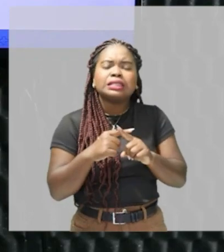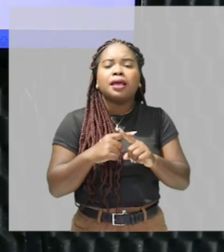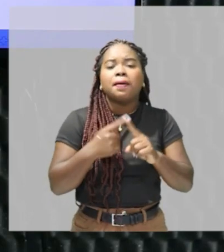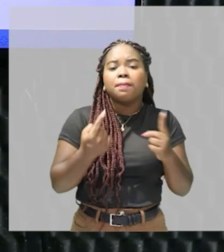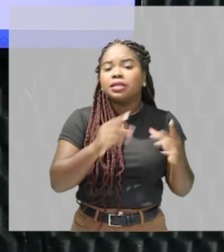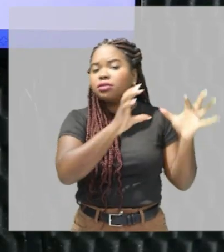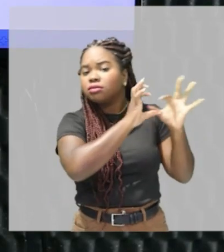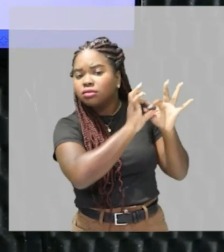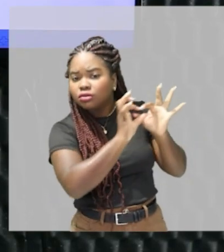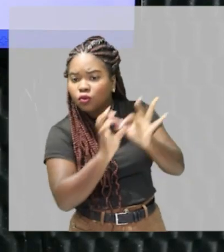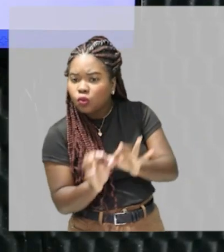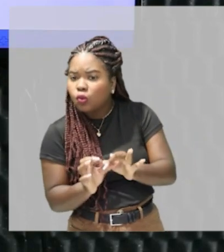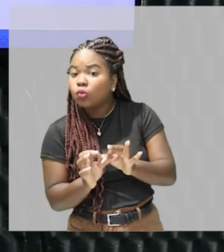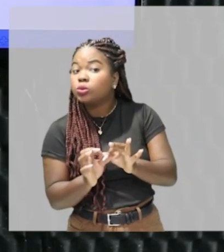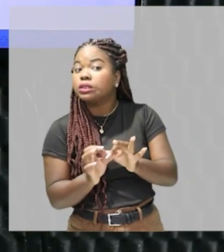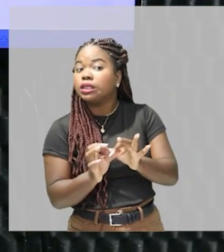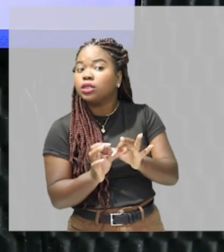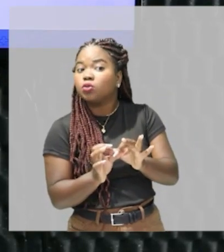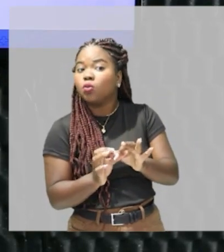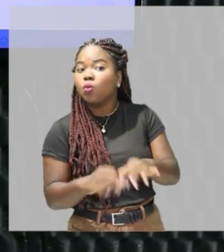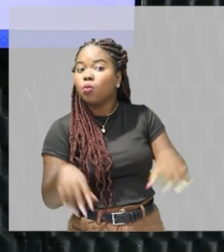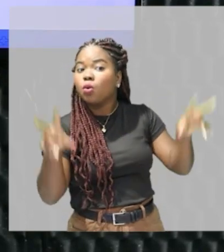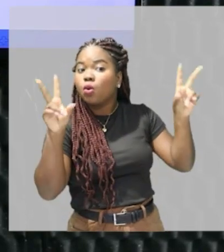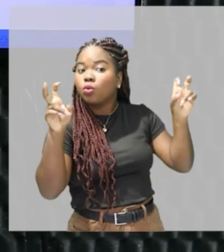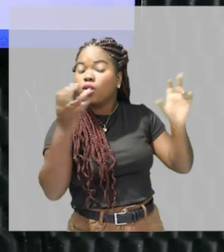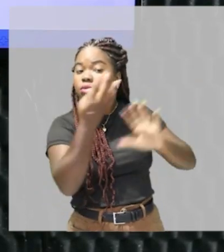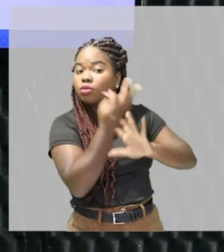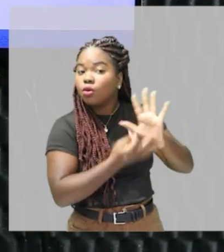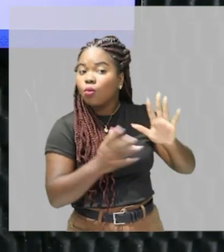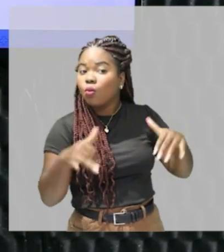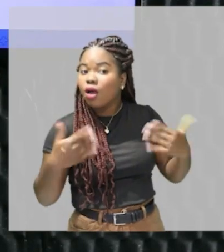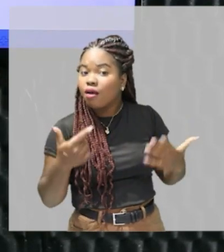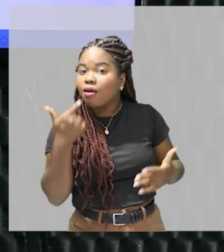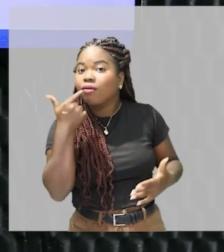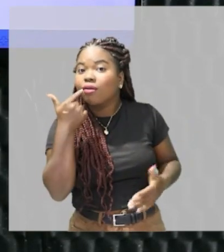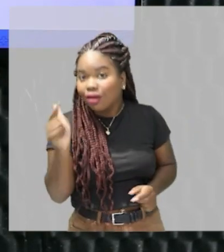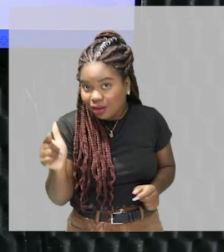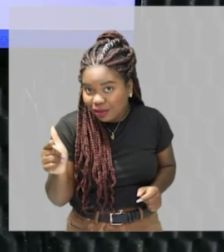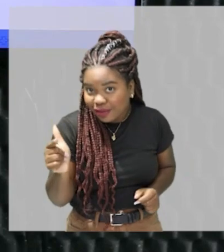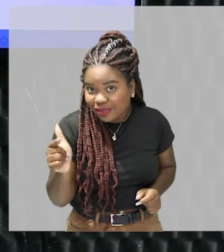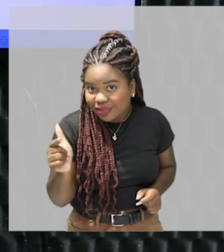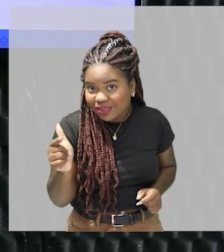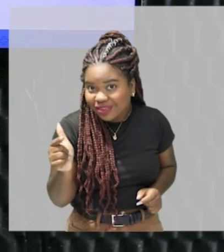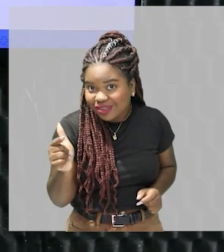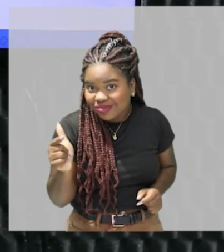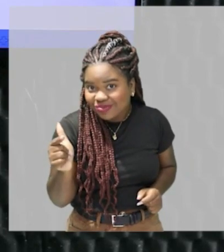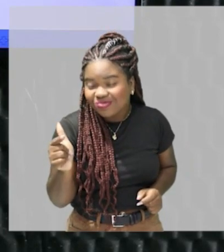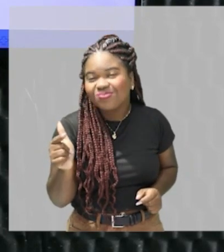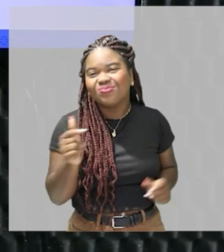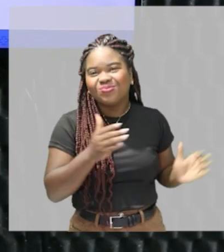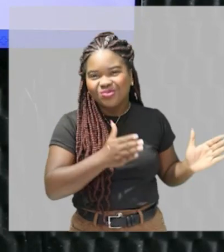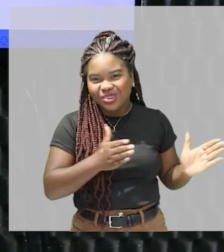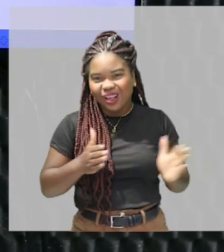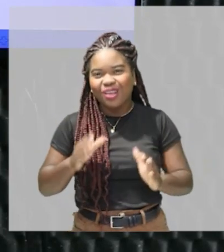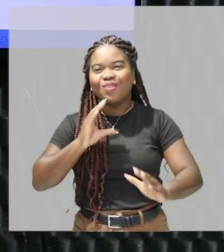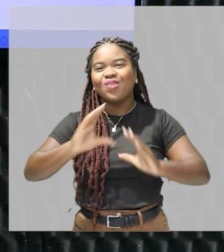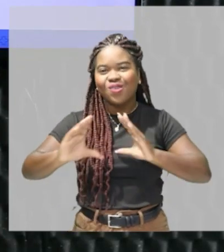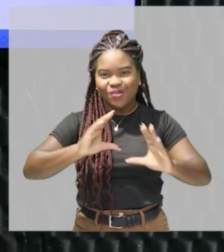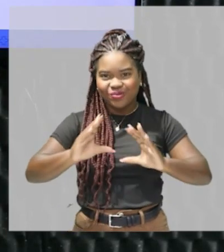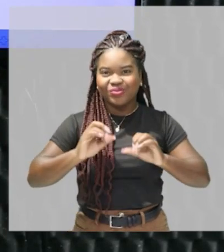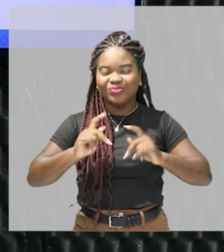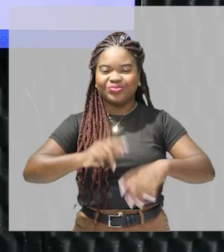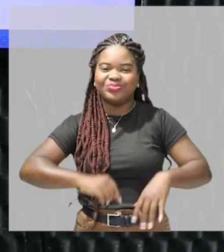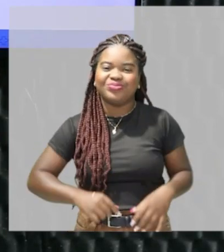um contexto sobre o assunto do texto. Qual é o assunto? Línguas, processo de comunicação, o veículo que você usa para